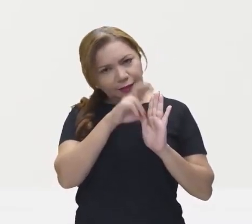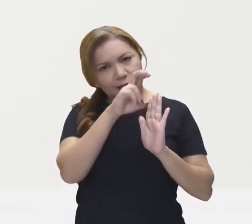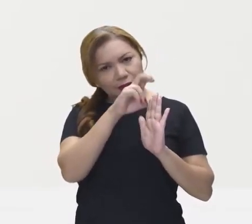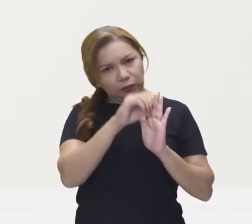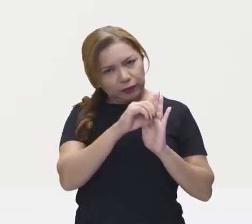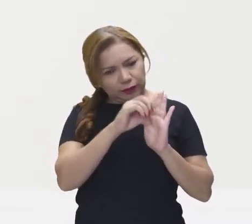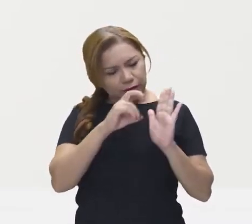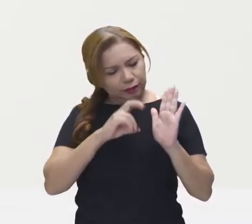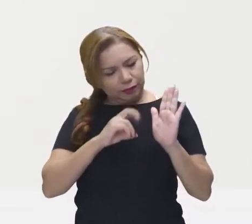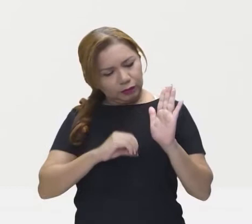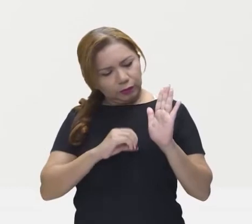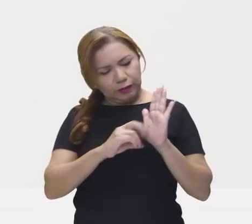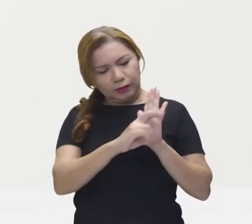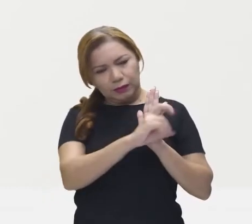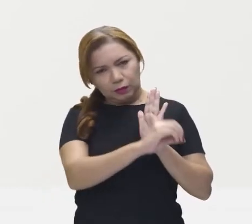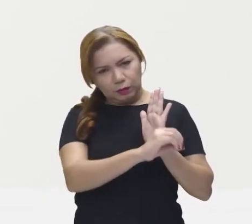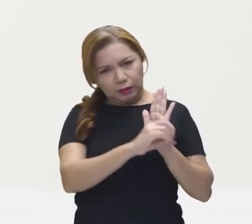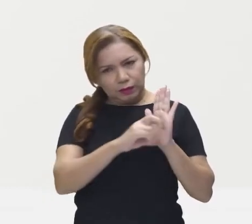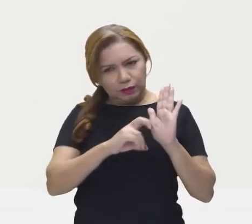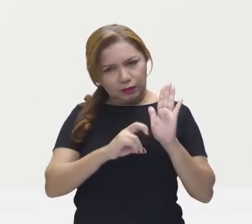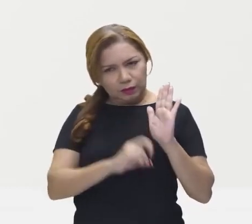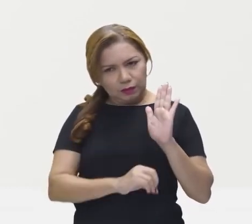também 50